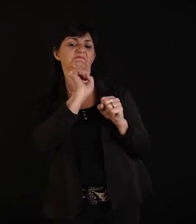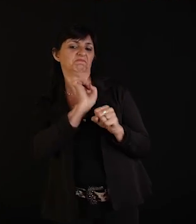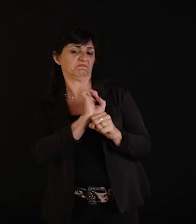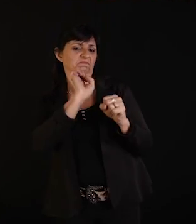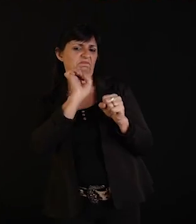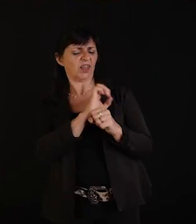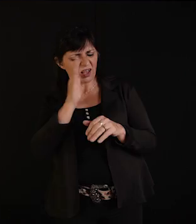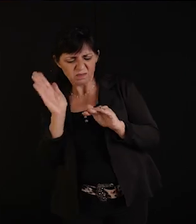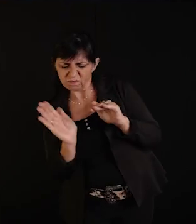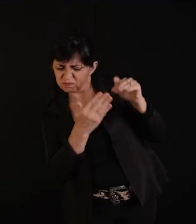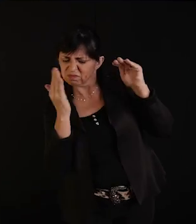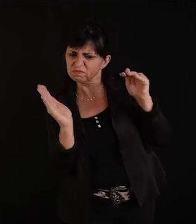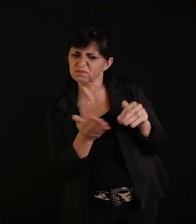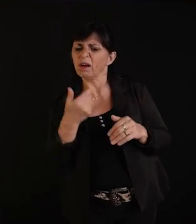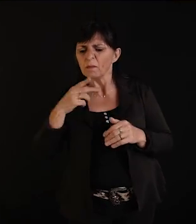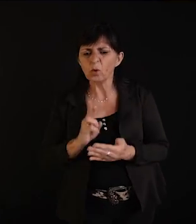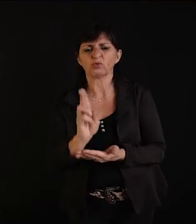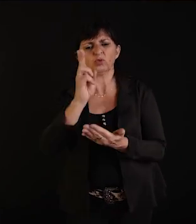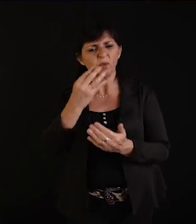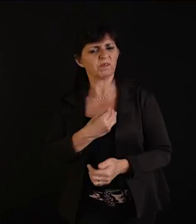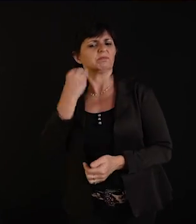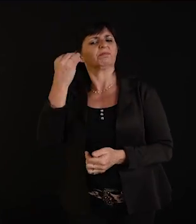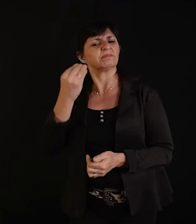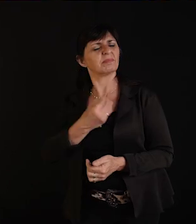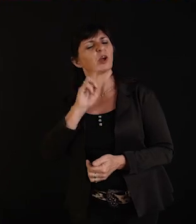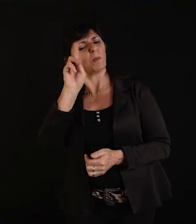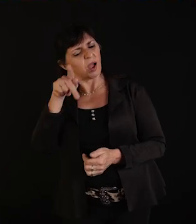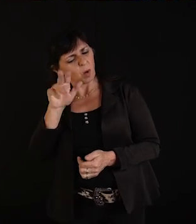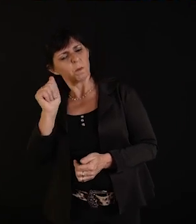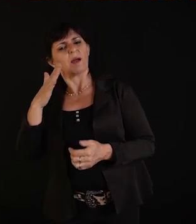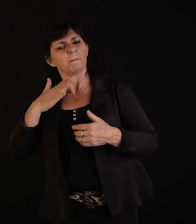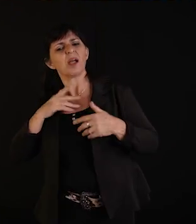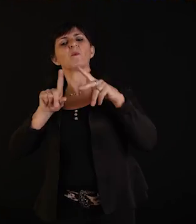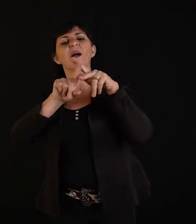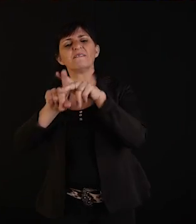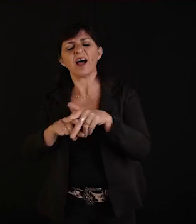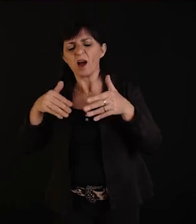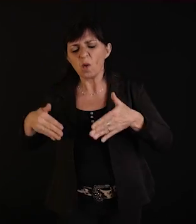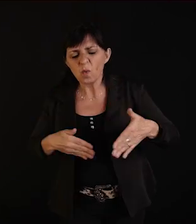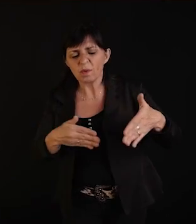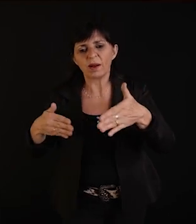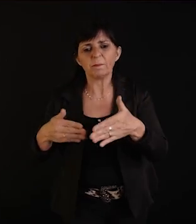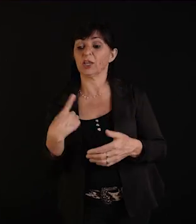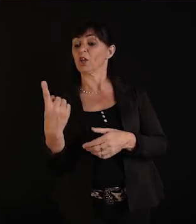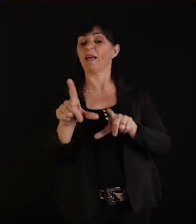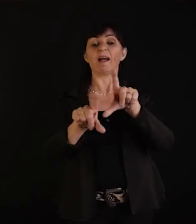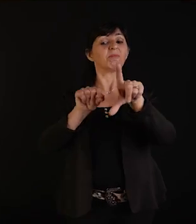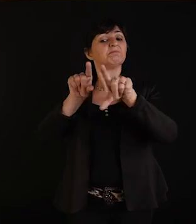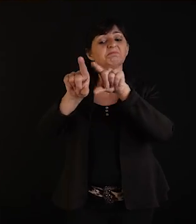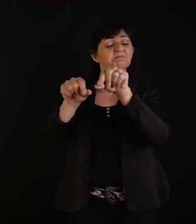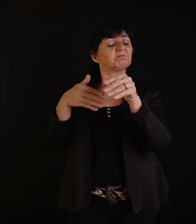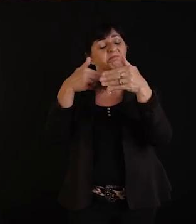deixa a poeira pra trás. Upa, upa, meu cavalo, o caminho a gente faz. Quem não tem